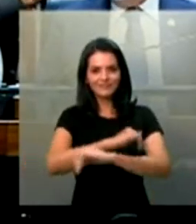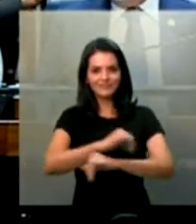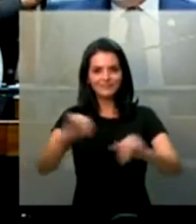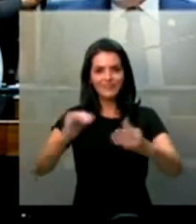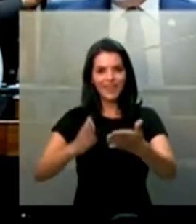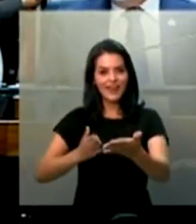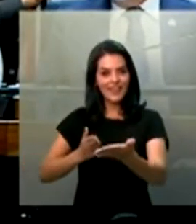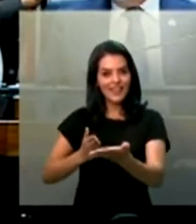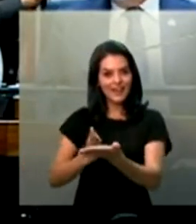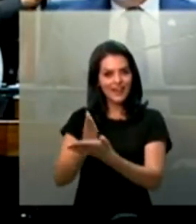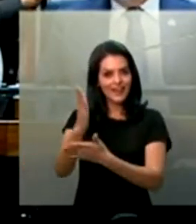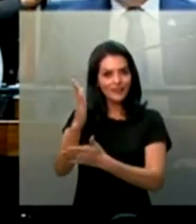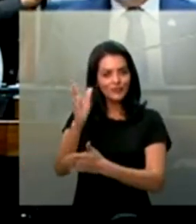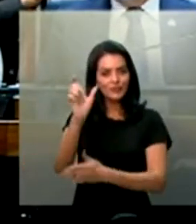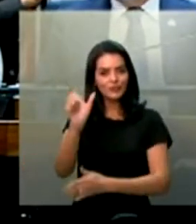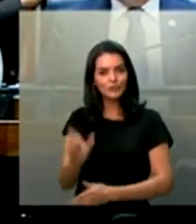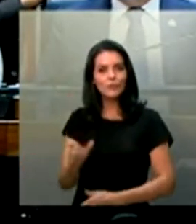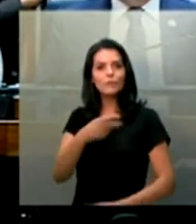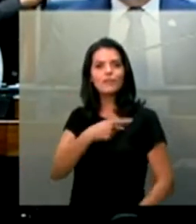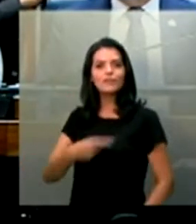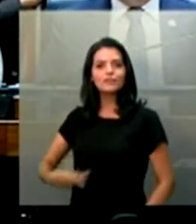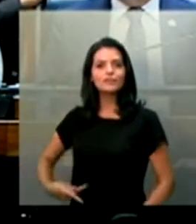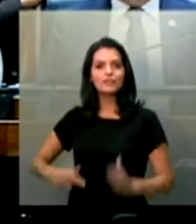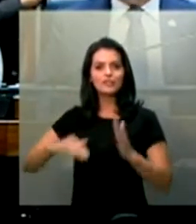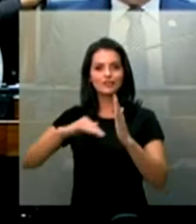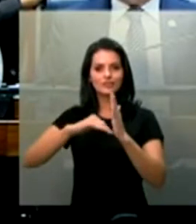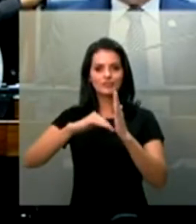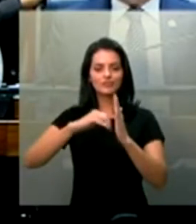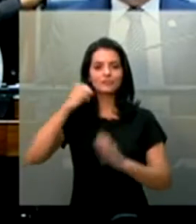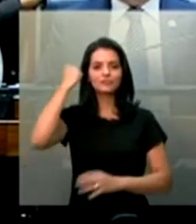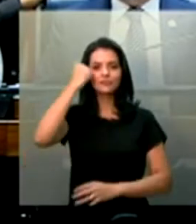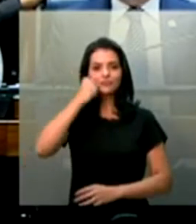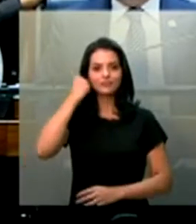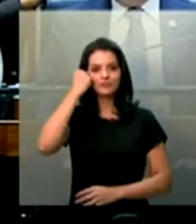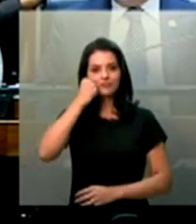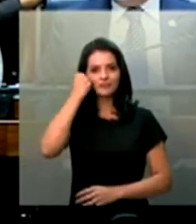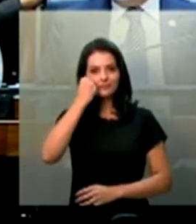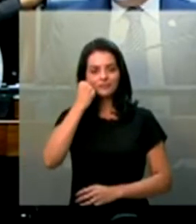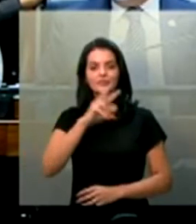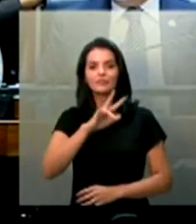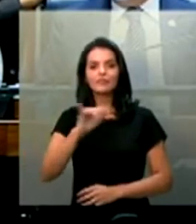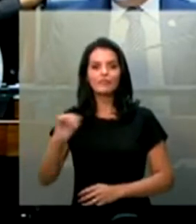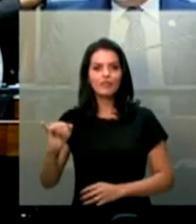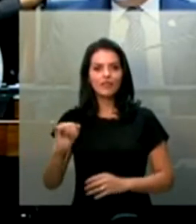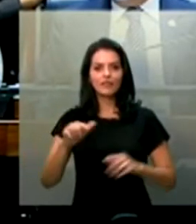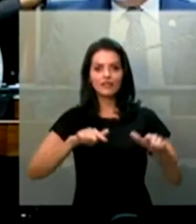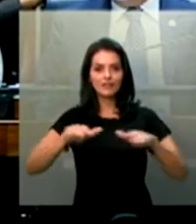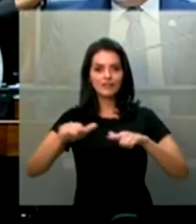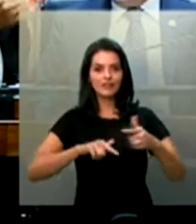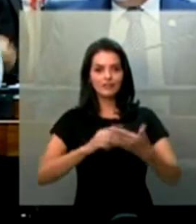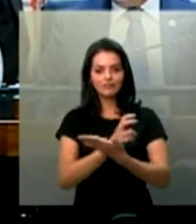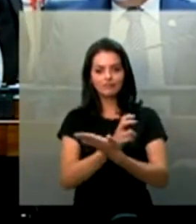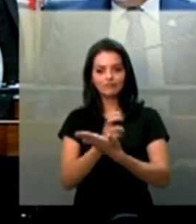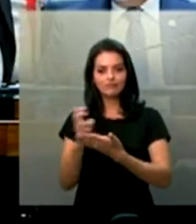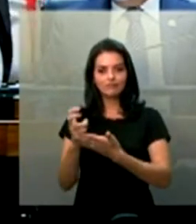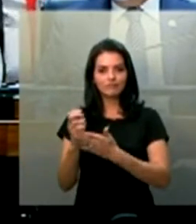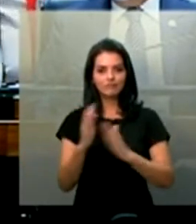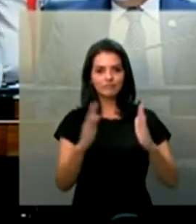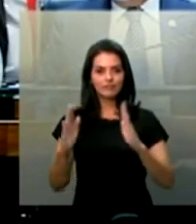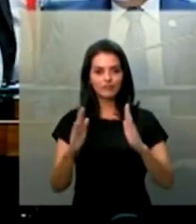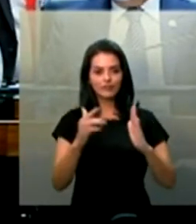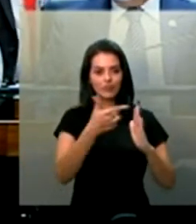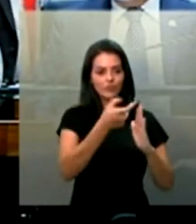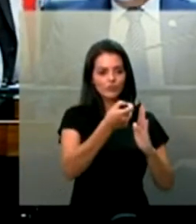eleito presidente do Senado Federal, que exercerá o mandato no biênio